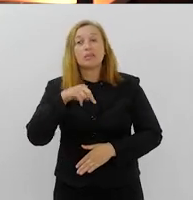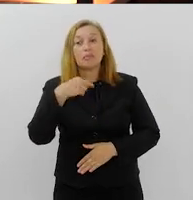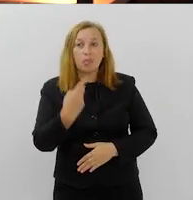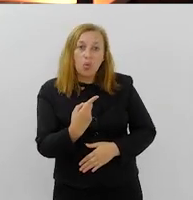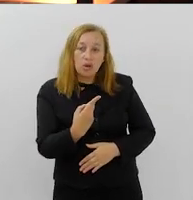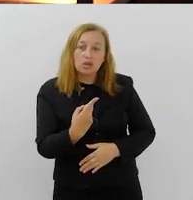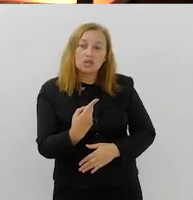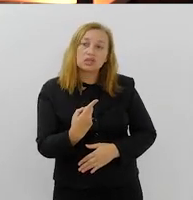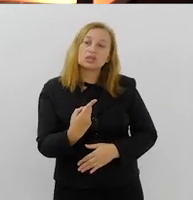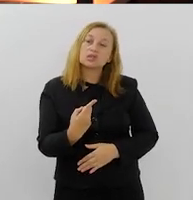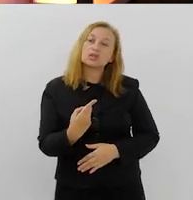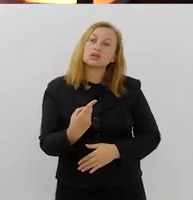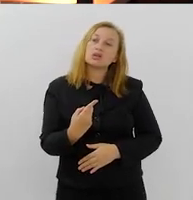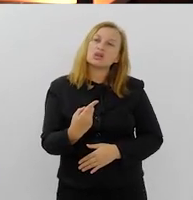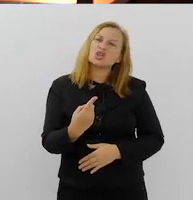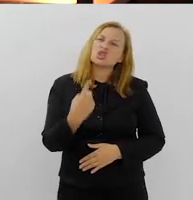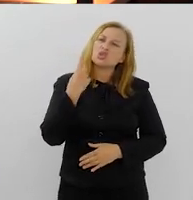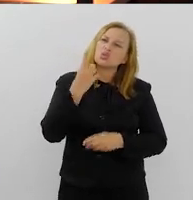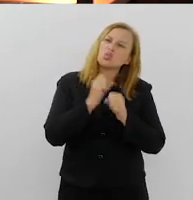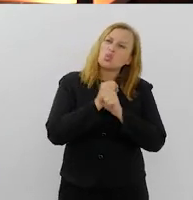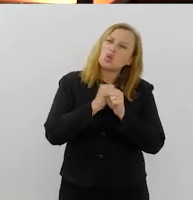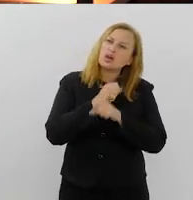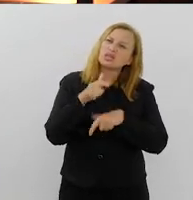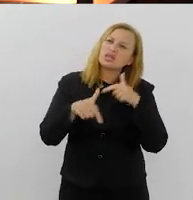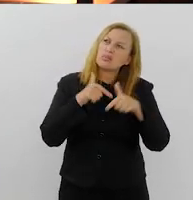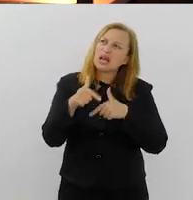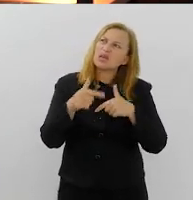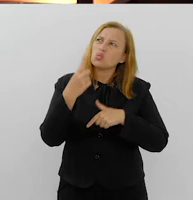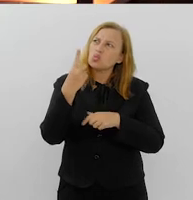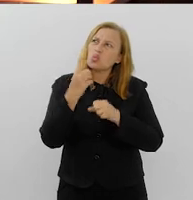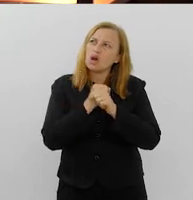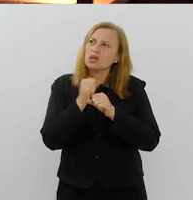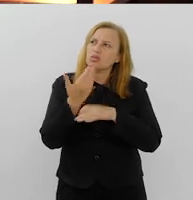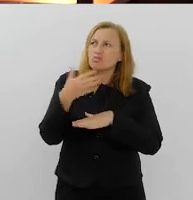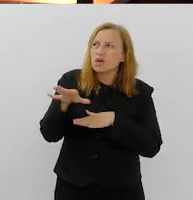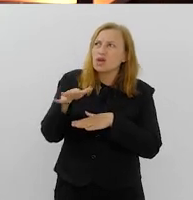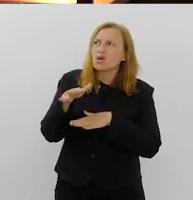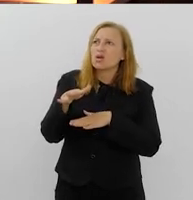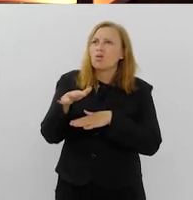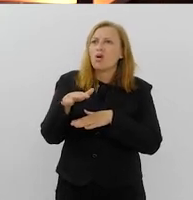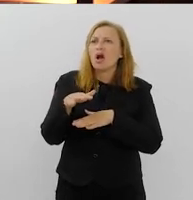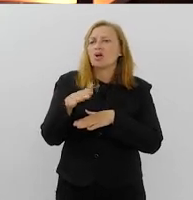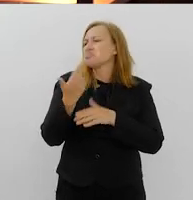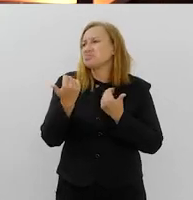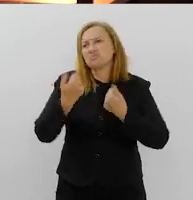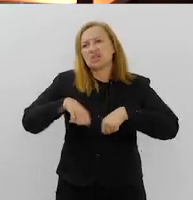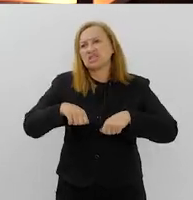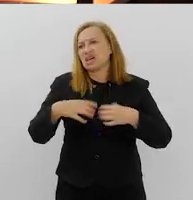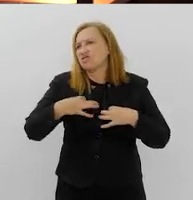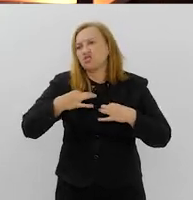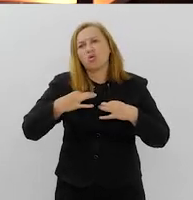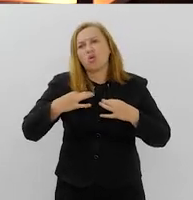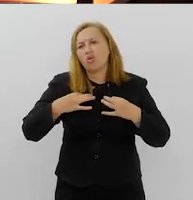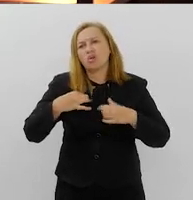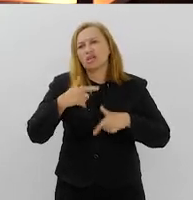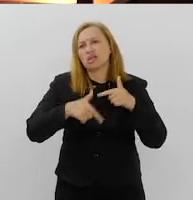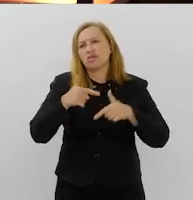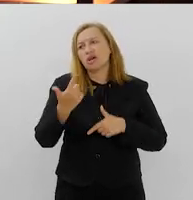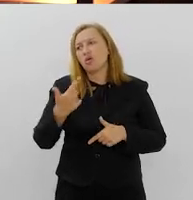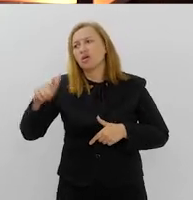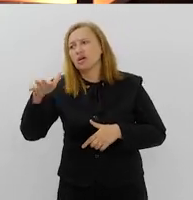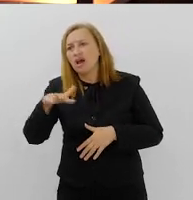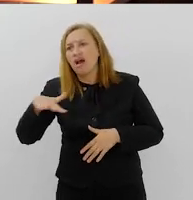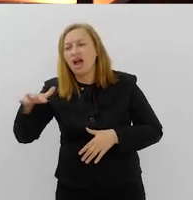Depois não, aí eu. Depois então de um ano trabalhando lá, um ano e meio, aí eu não precisava mais uniforme, eu já estava em outro